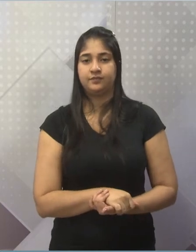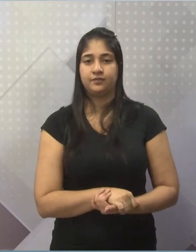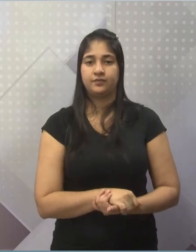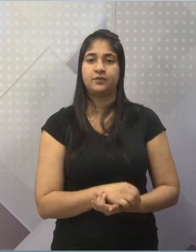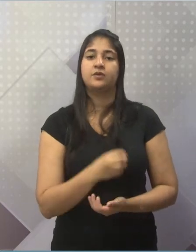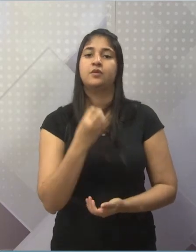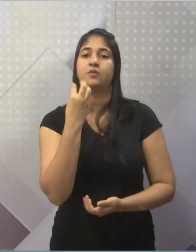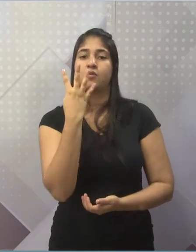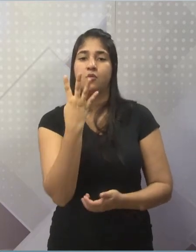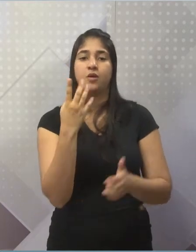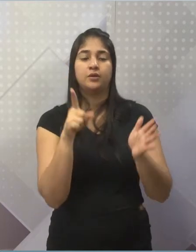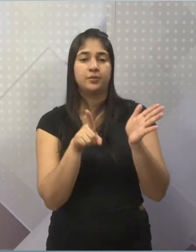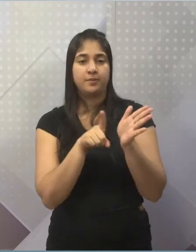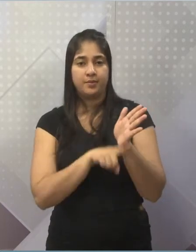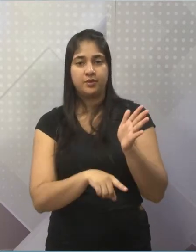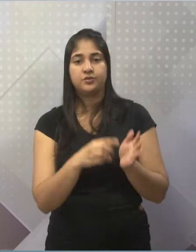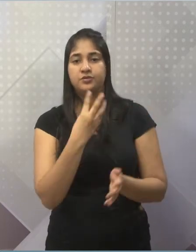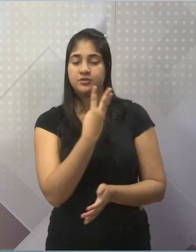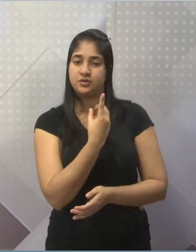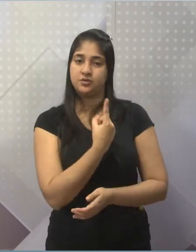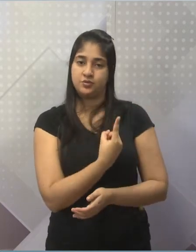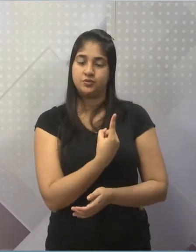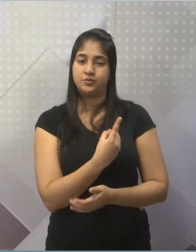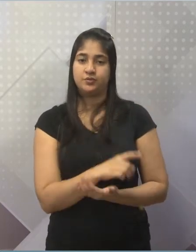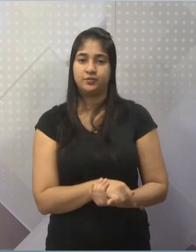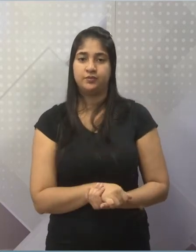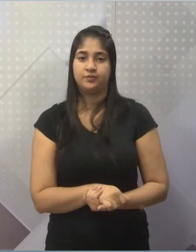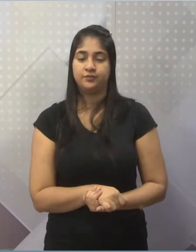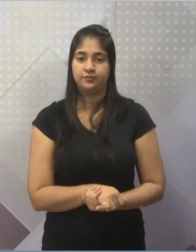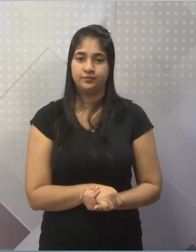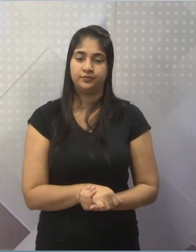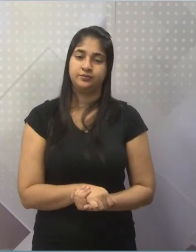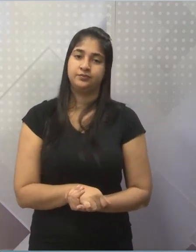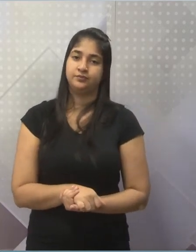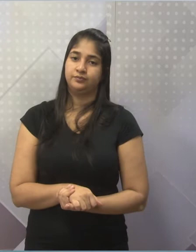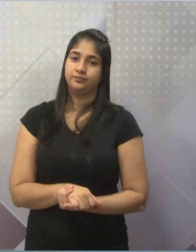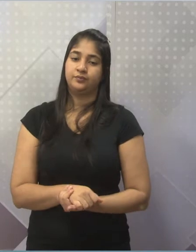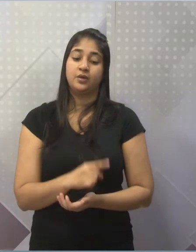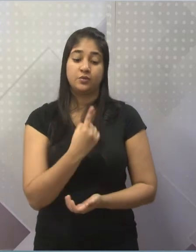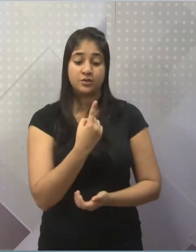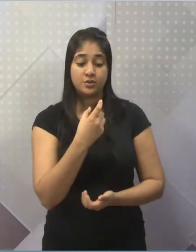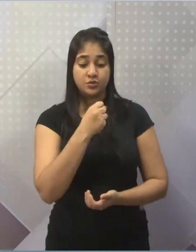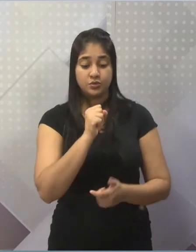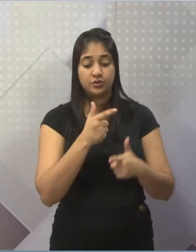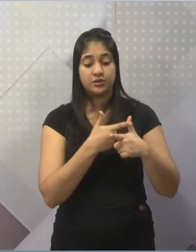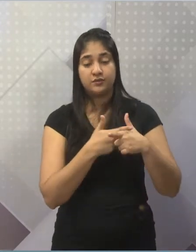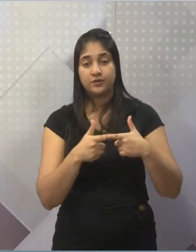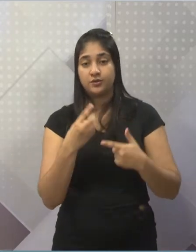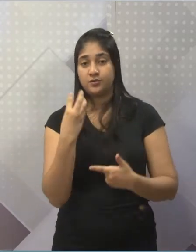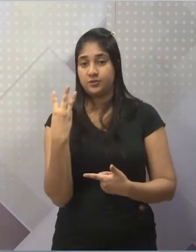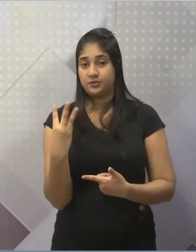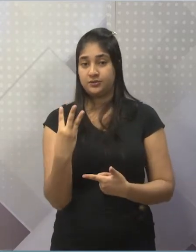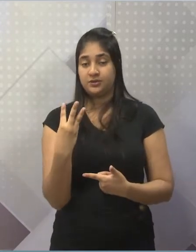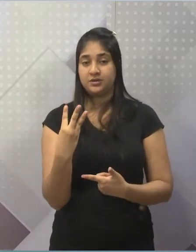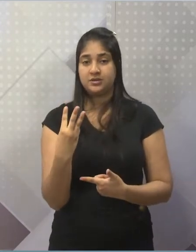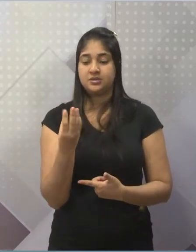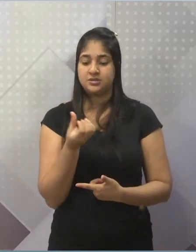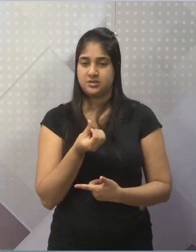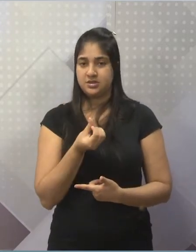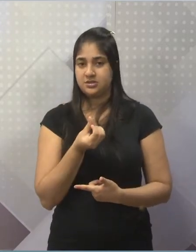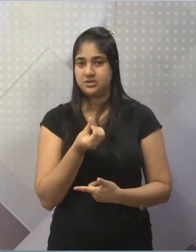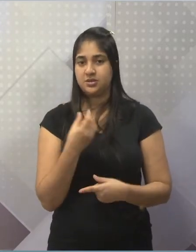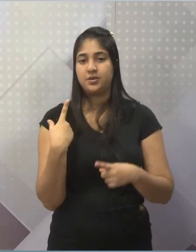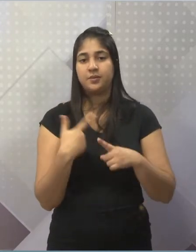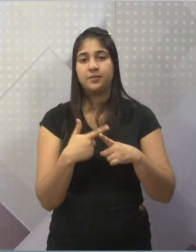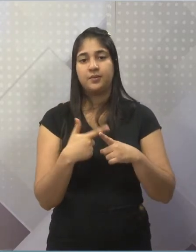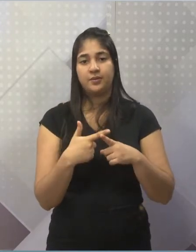4 menos 3, 1. Baixa o 8. 18 dividido por 3, 6, porque